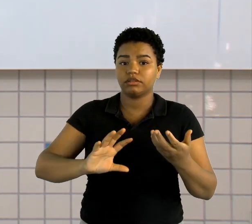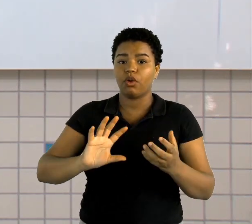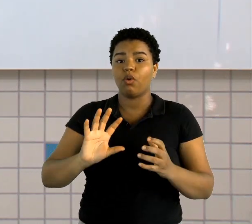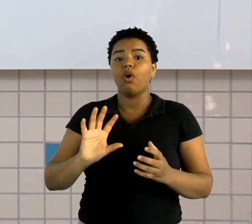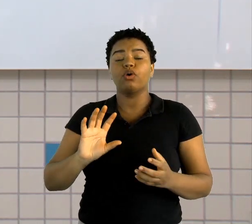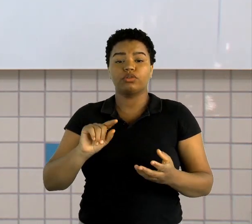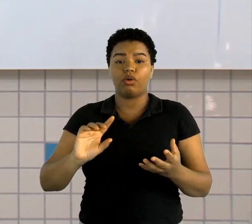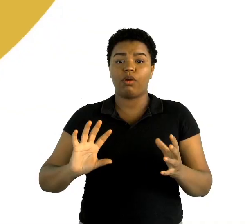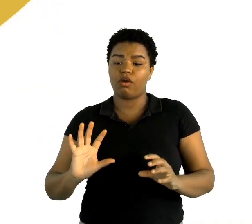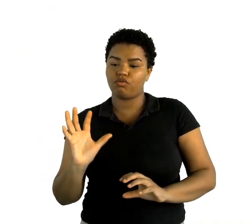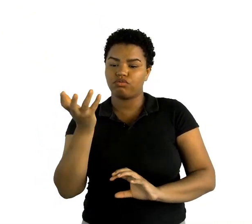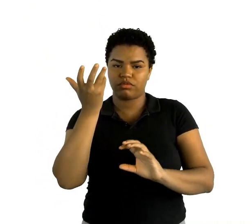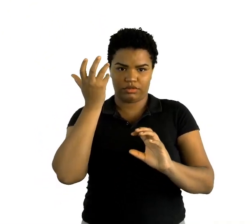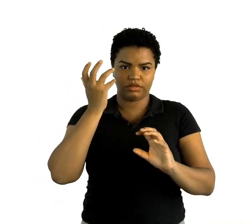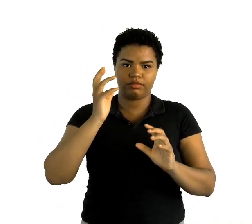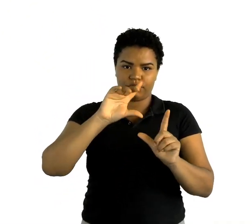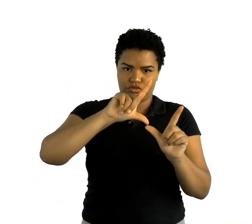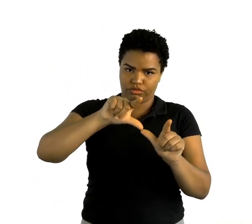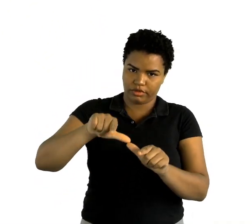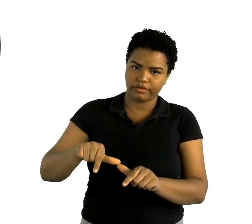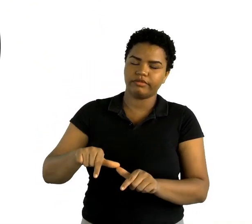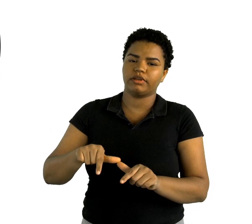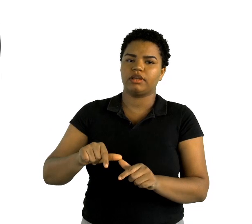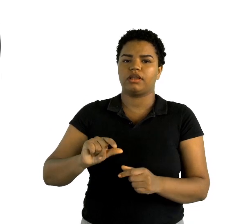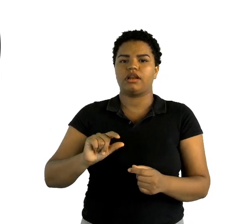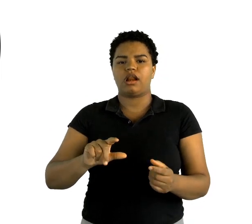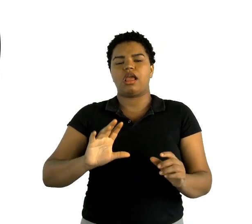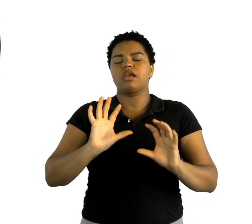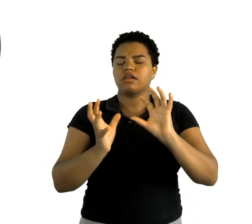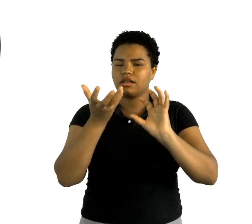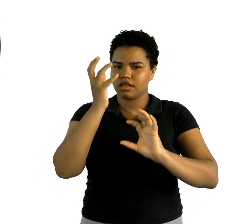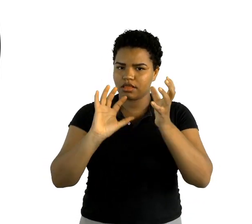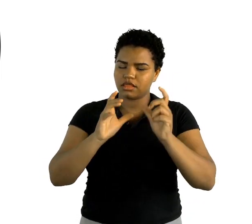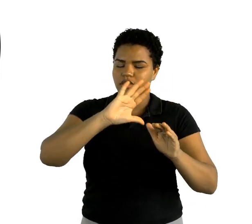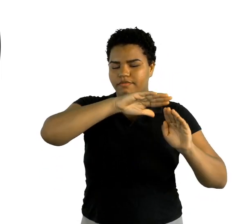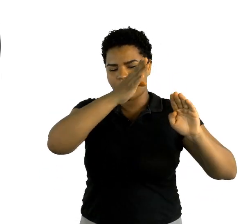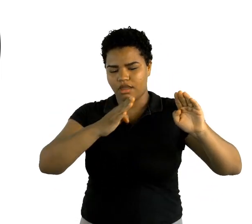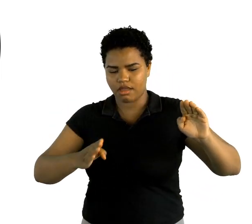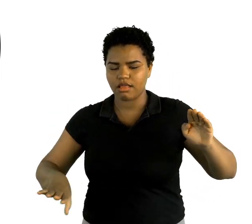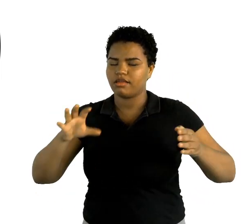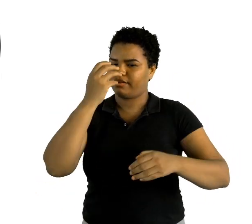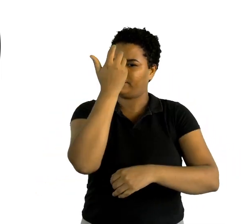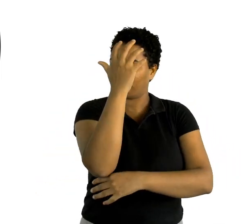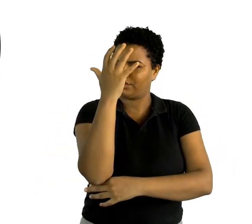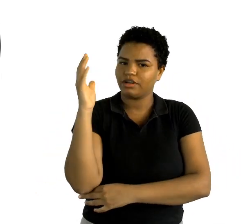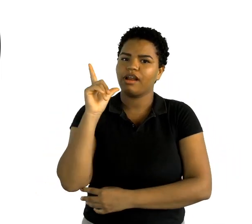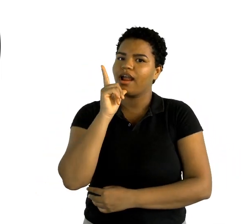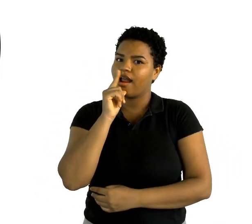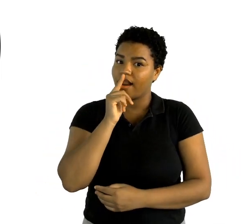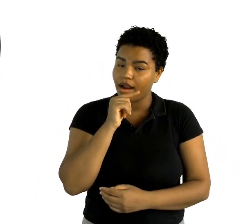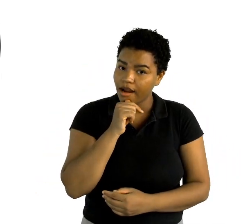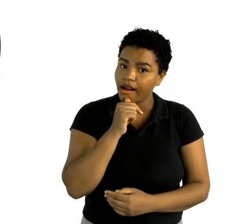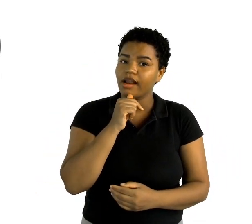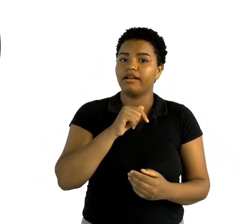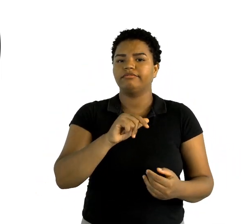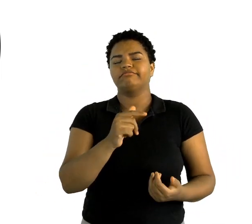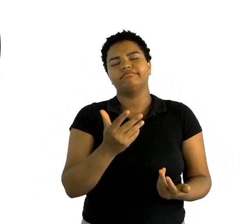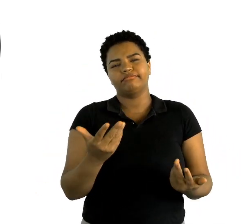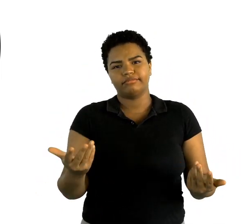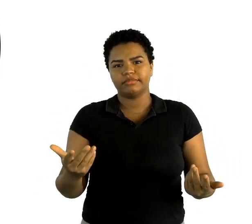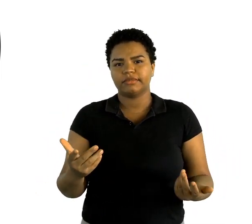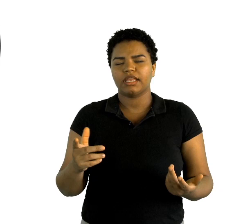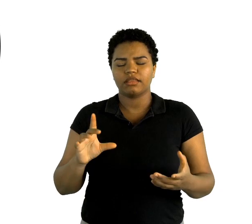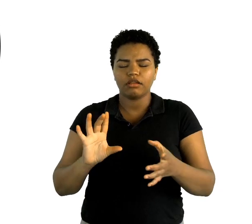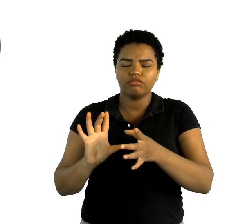geográficos: clima, relevo, hidrografia, vegetação. Eles estão um depende